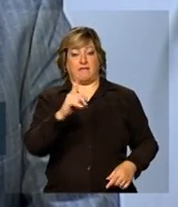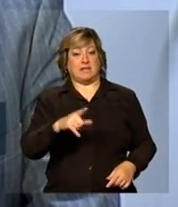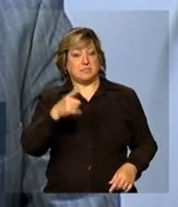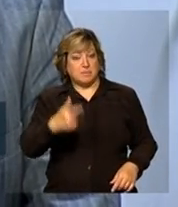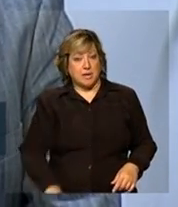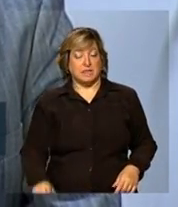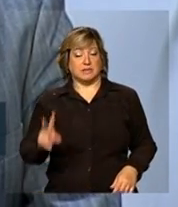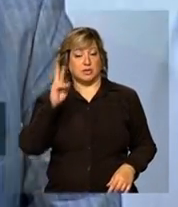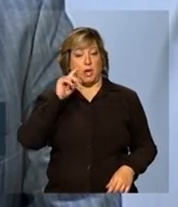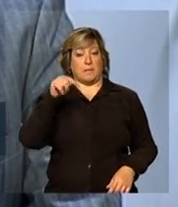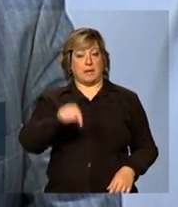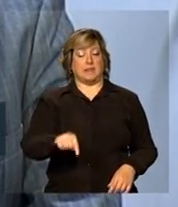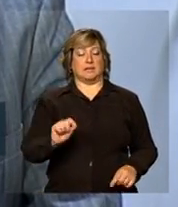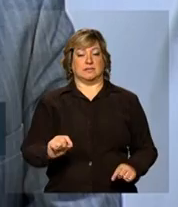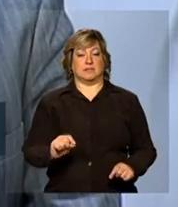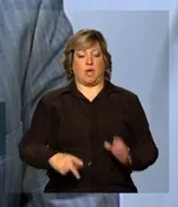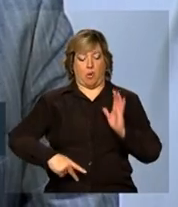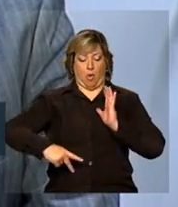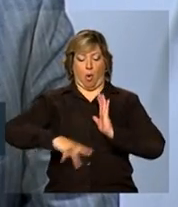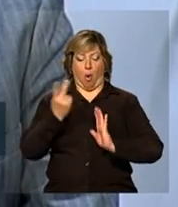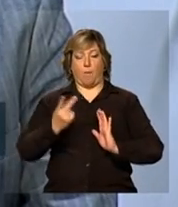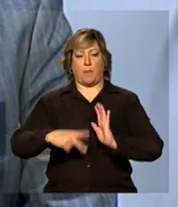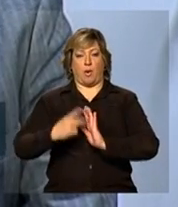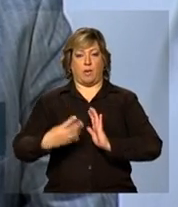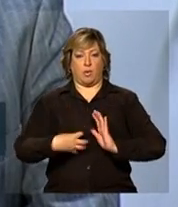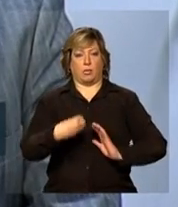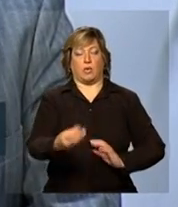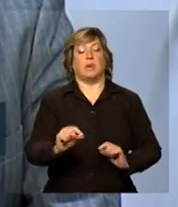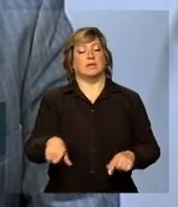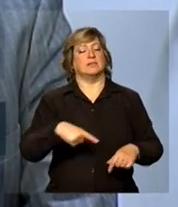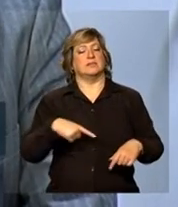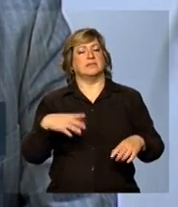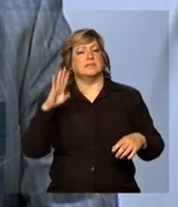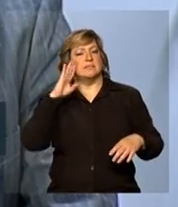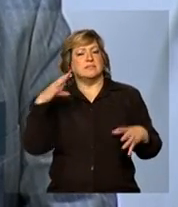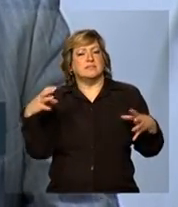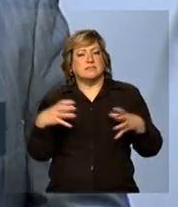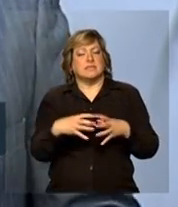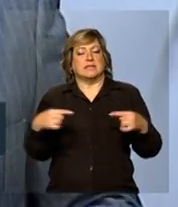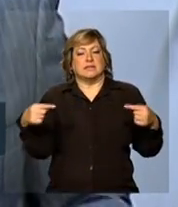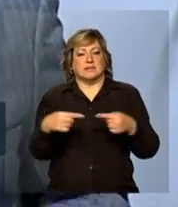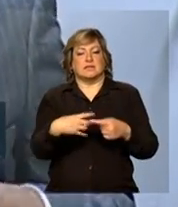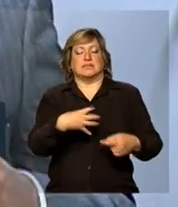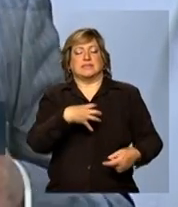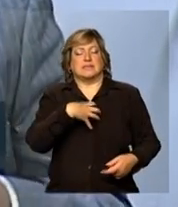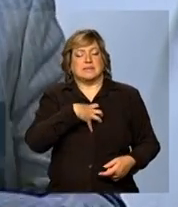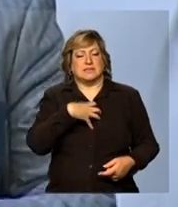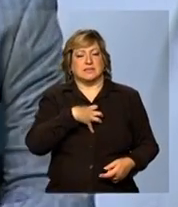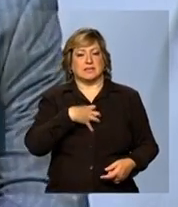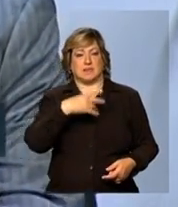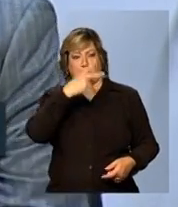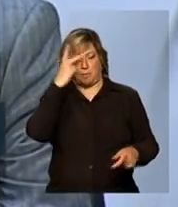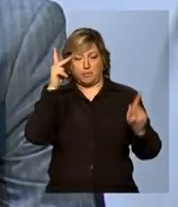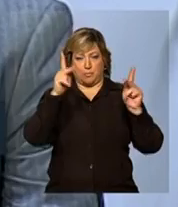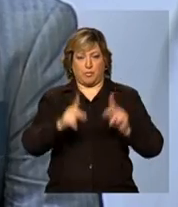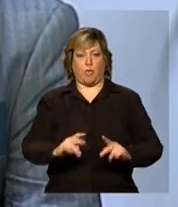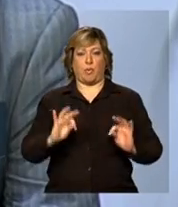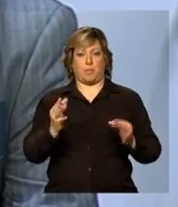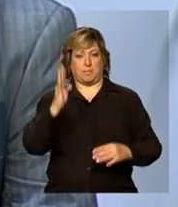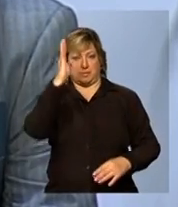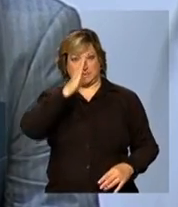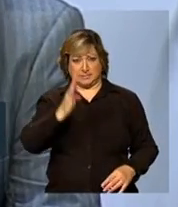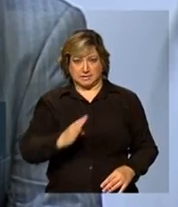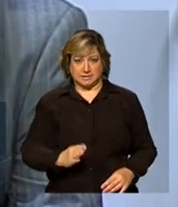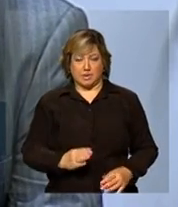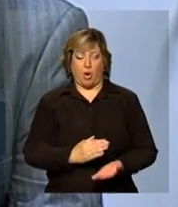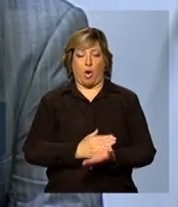órgãos, ele está diretamente vinculado ao sentimento e à confiança que o conjunto da população brasileira passa